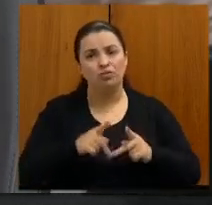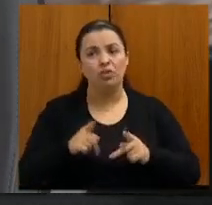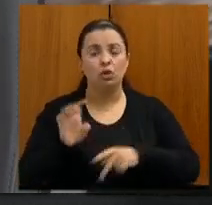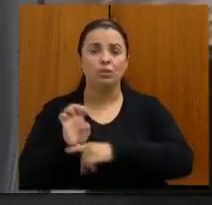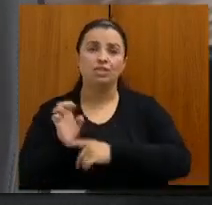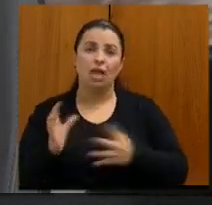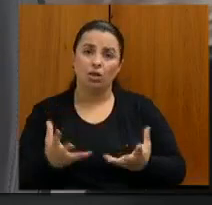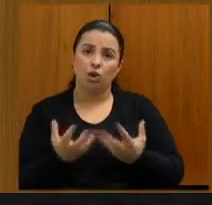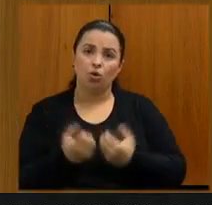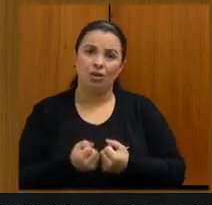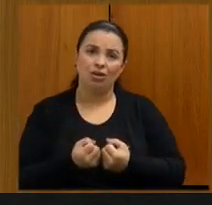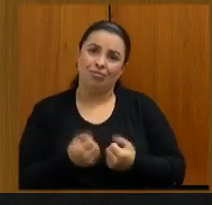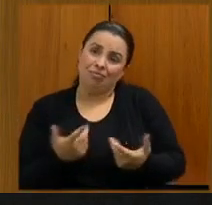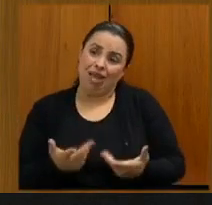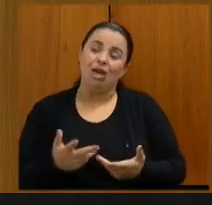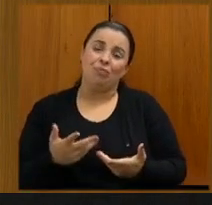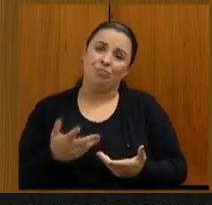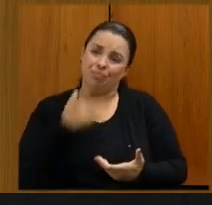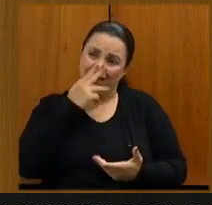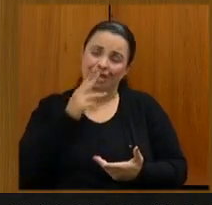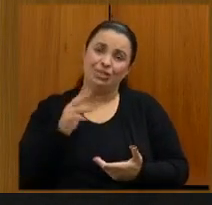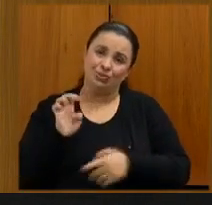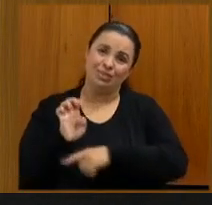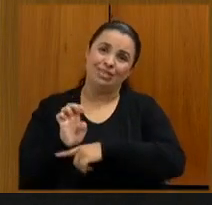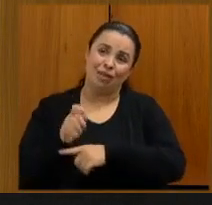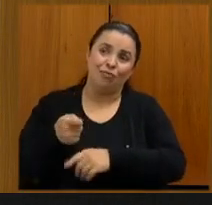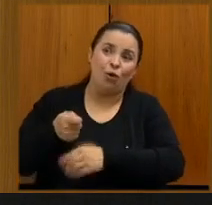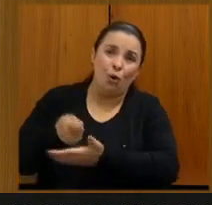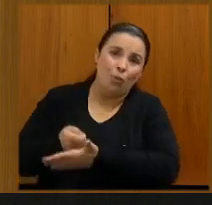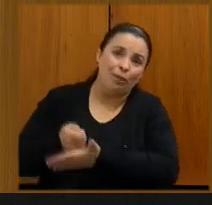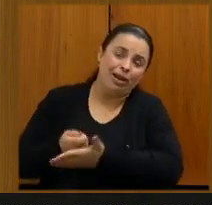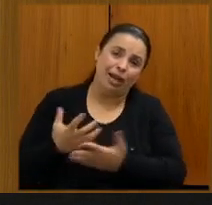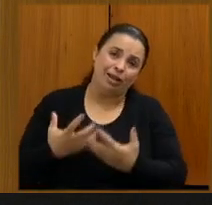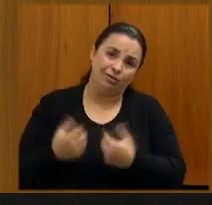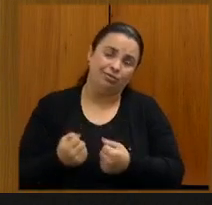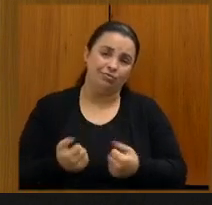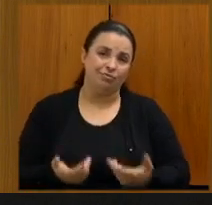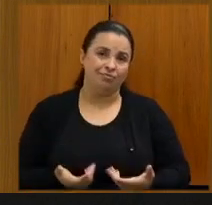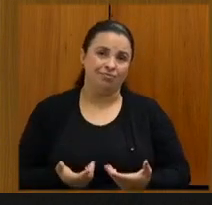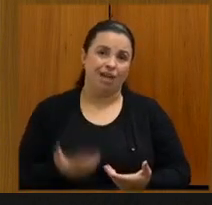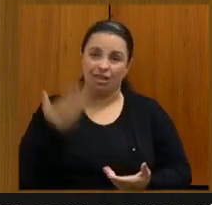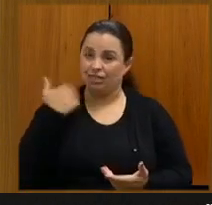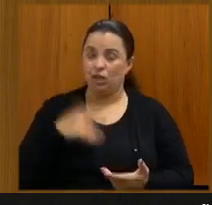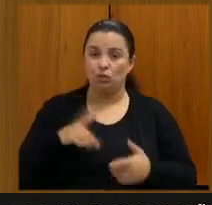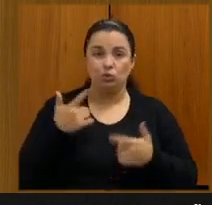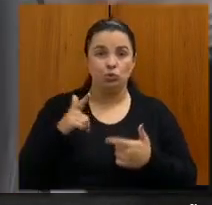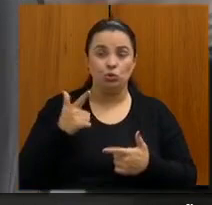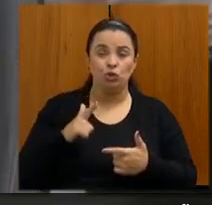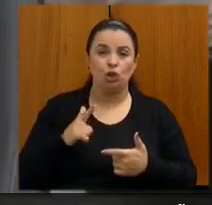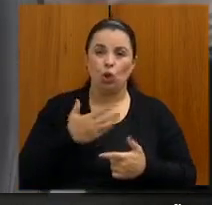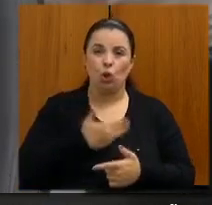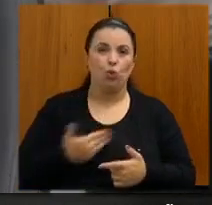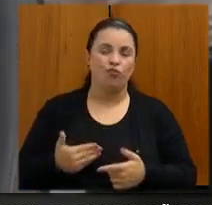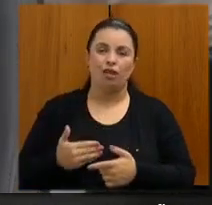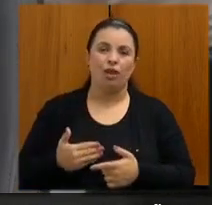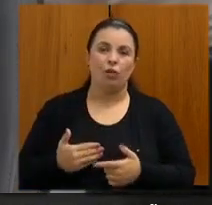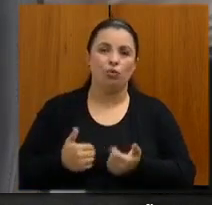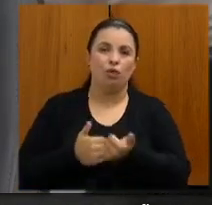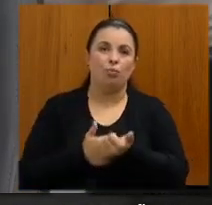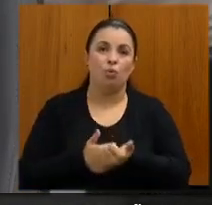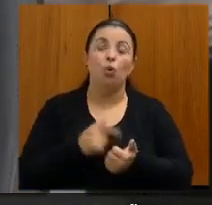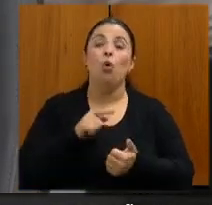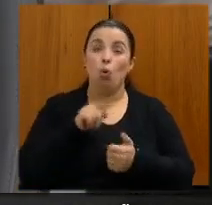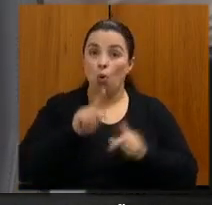acolheu que não tinha jeito na época também não tinha governo a favor e o povo se organizou e